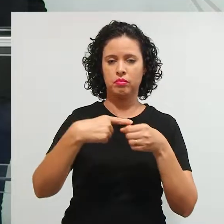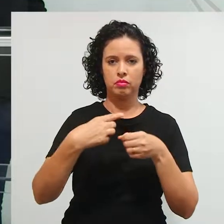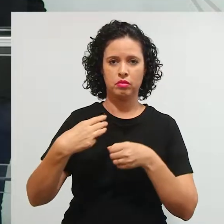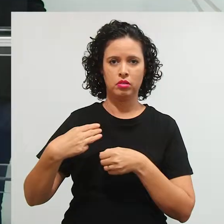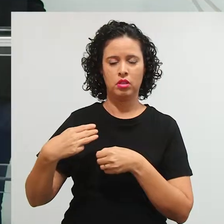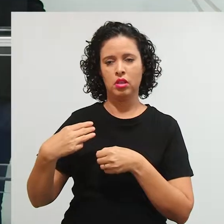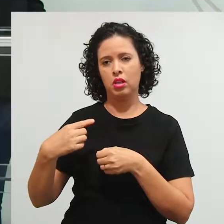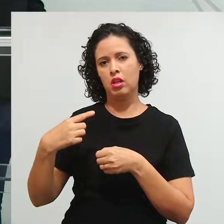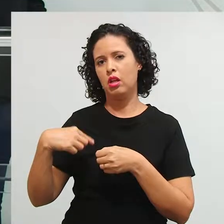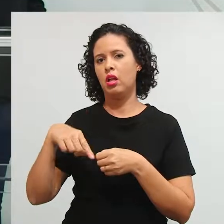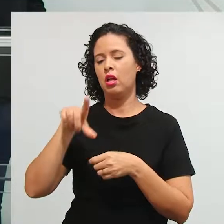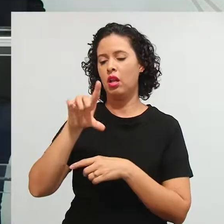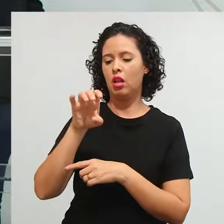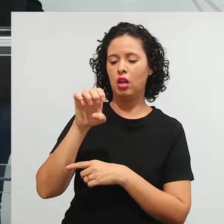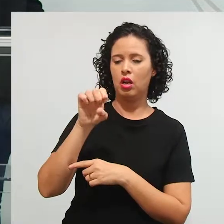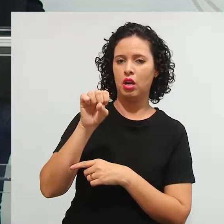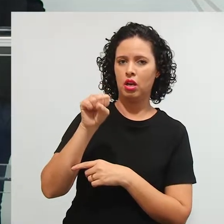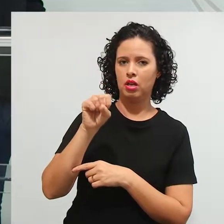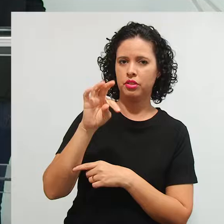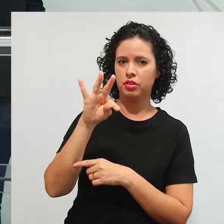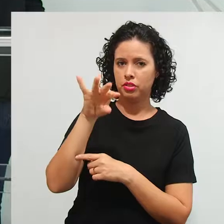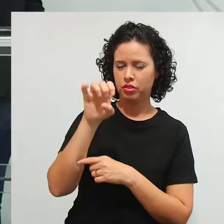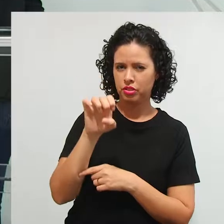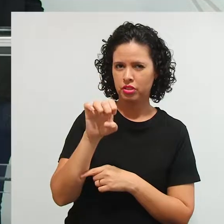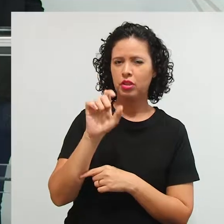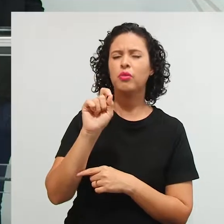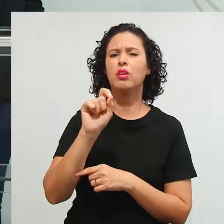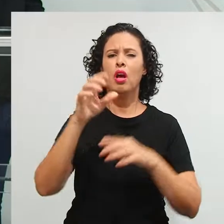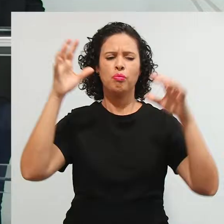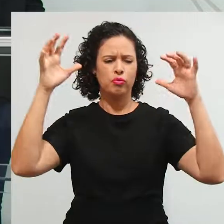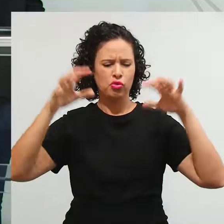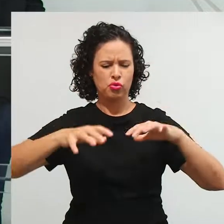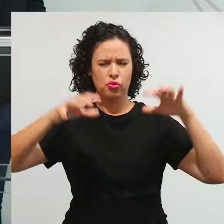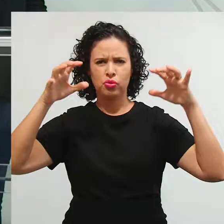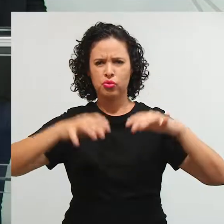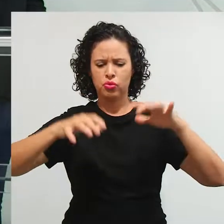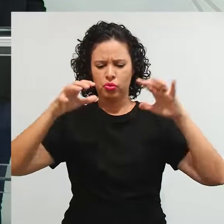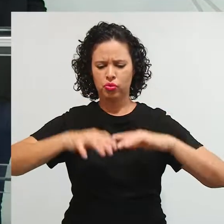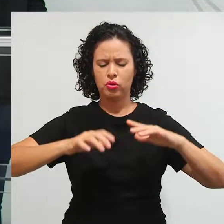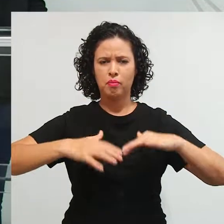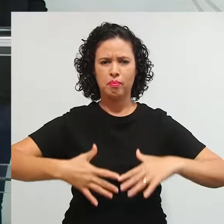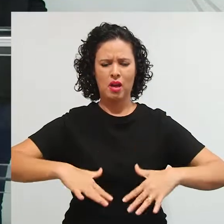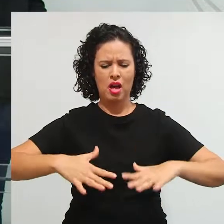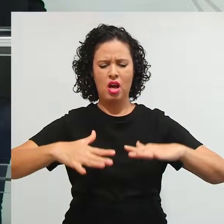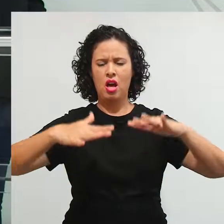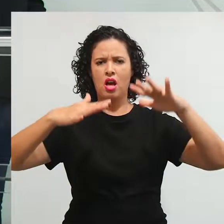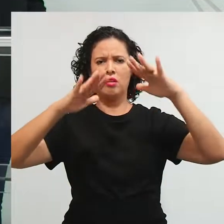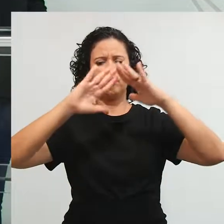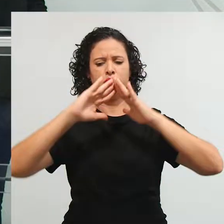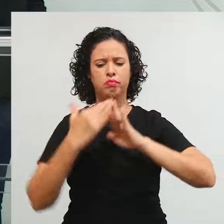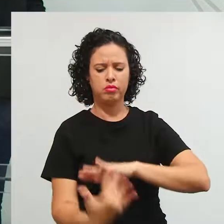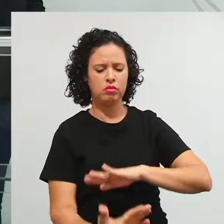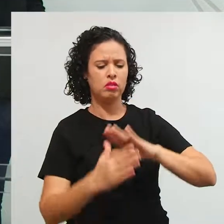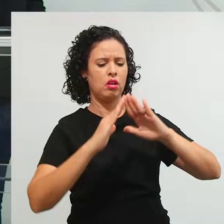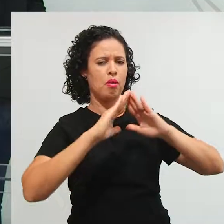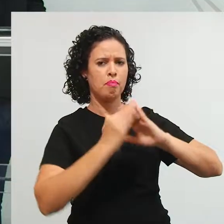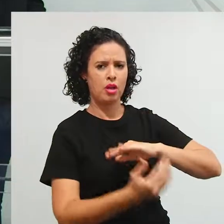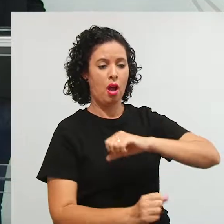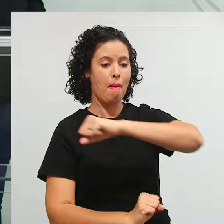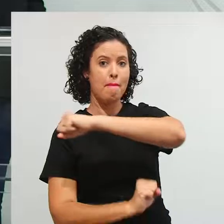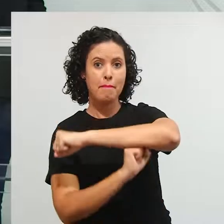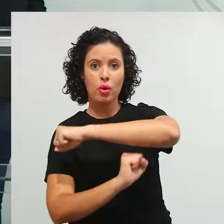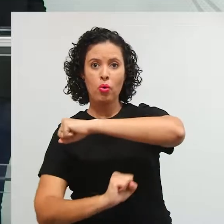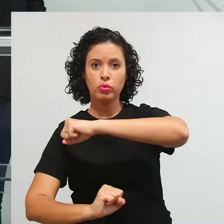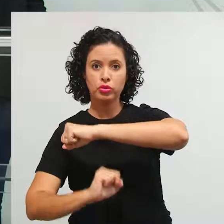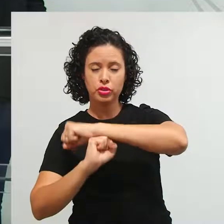cidade onde eu nasci, foi devastada pelas chuvas. Caíram-se quase todas as